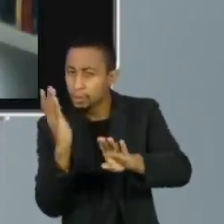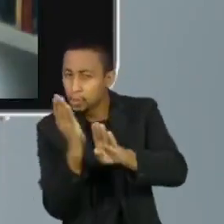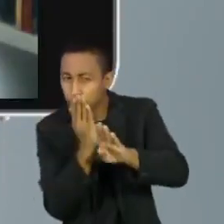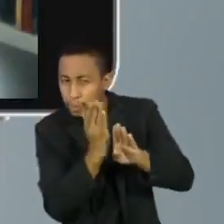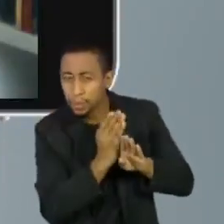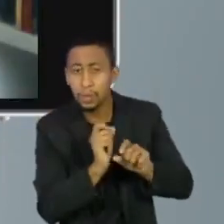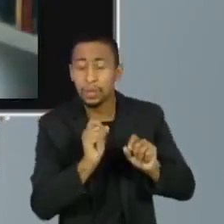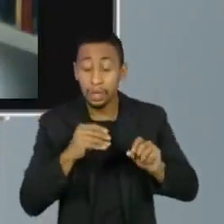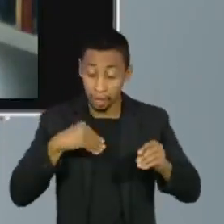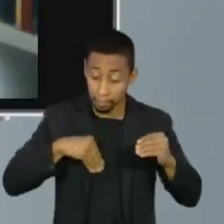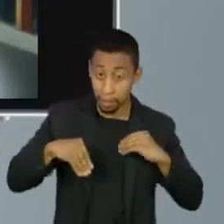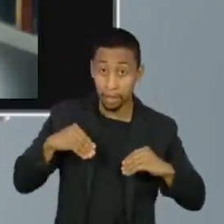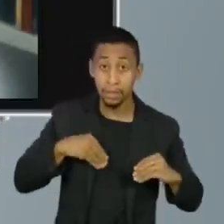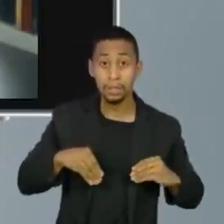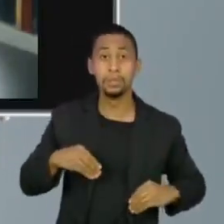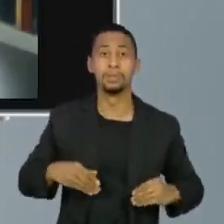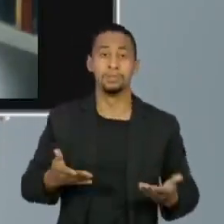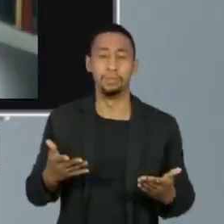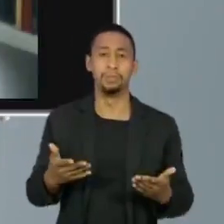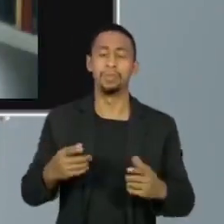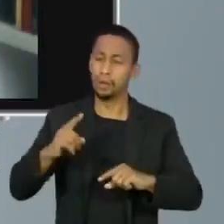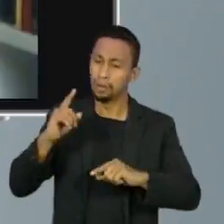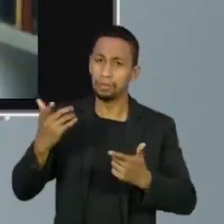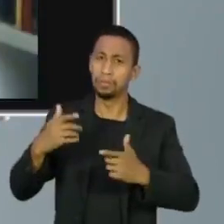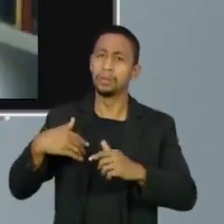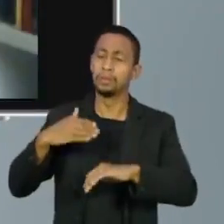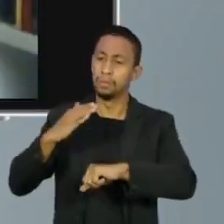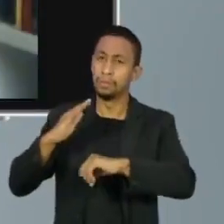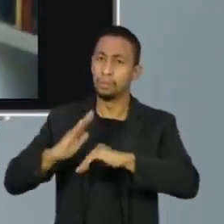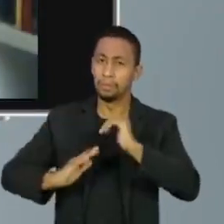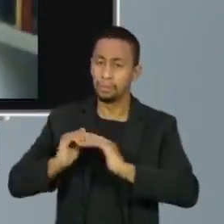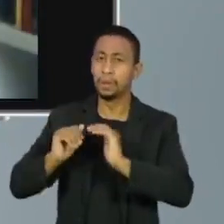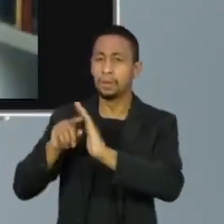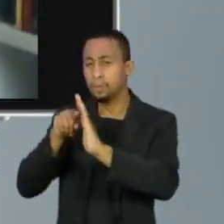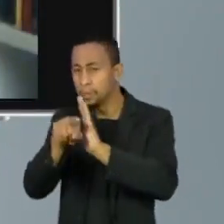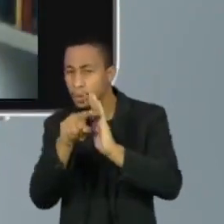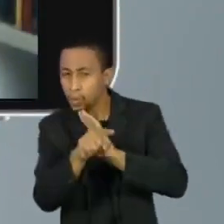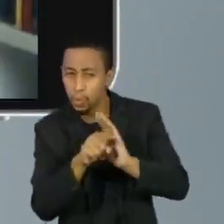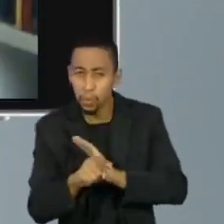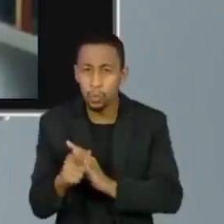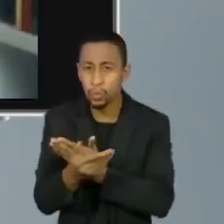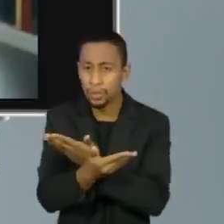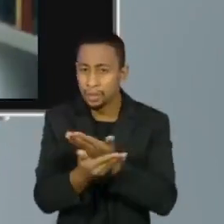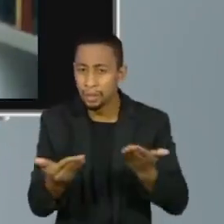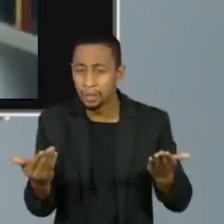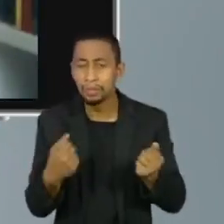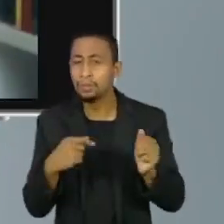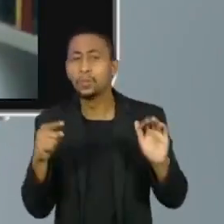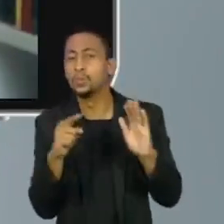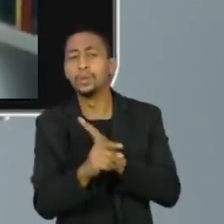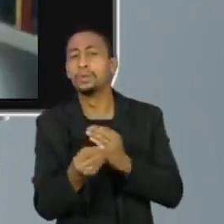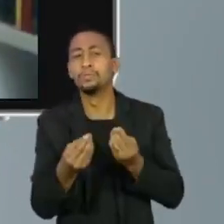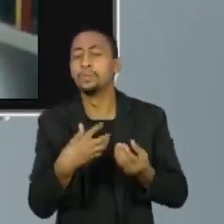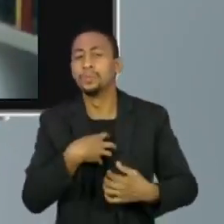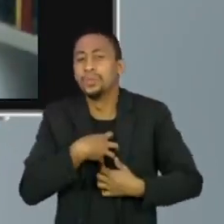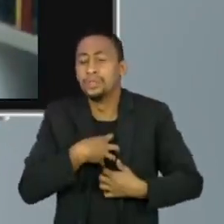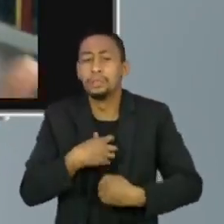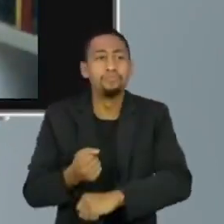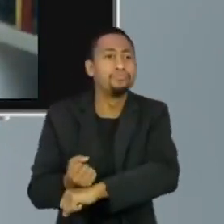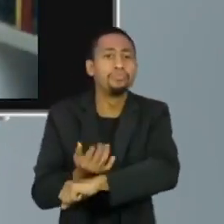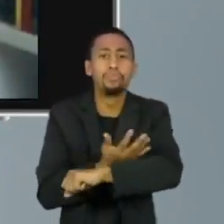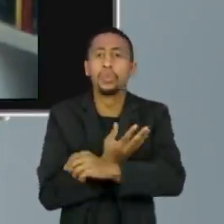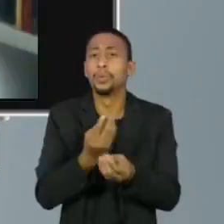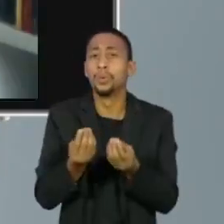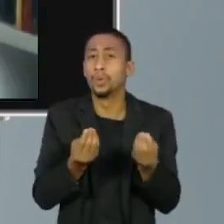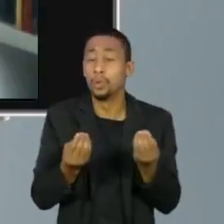Rastrear significa aplicar instrumentos ou questionários ou até a própria pergunta sobre o estado emocional da mulher na gravidez